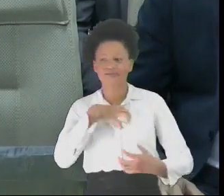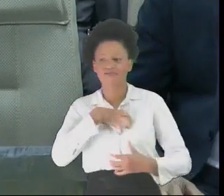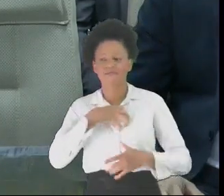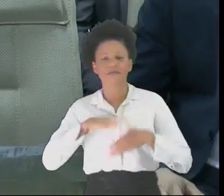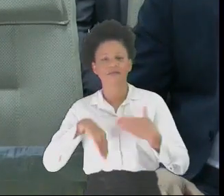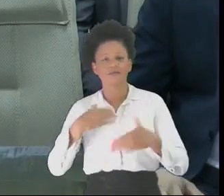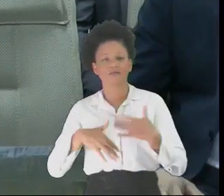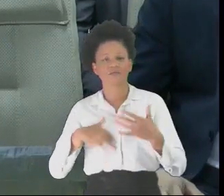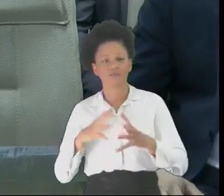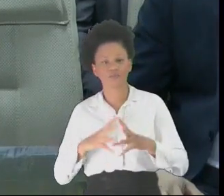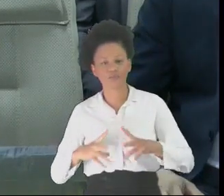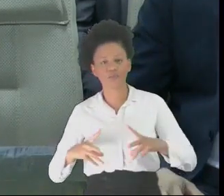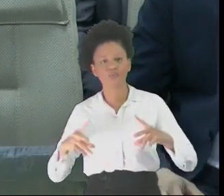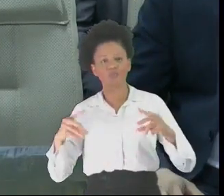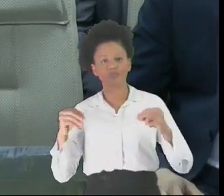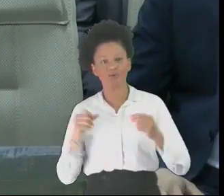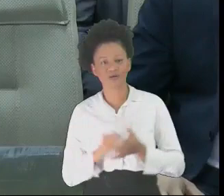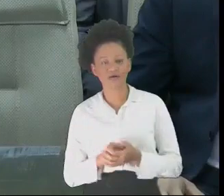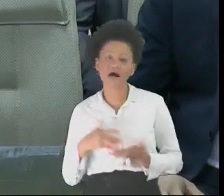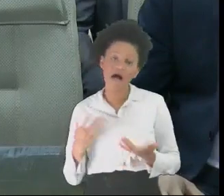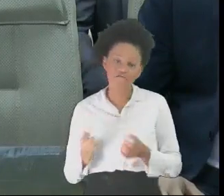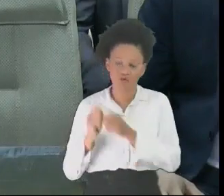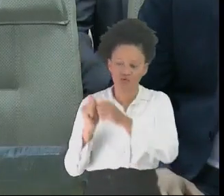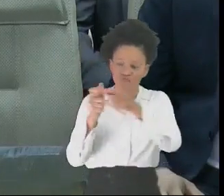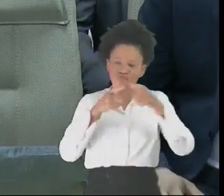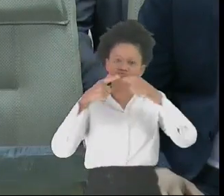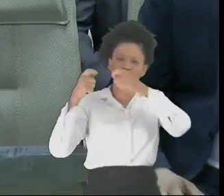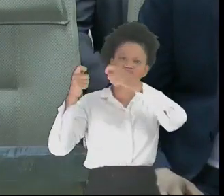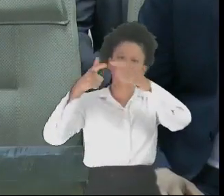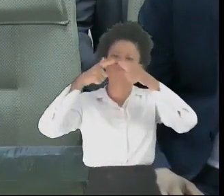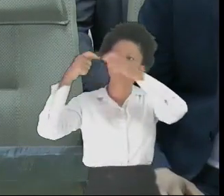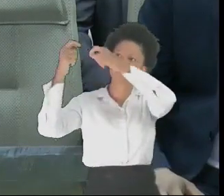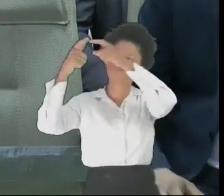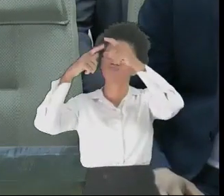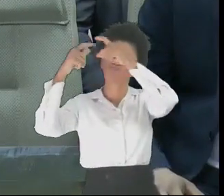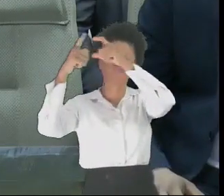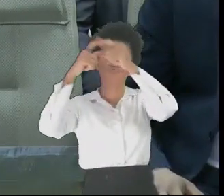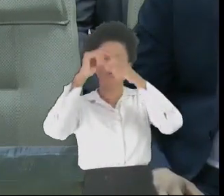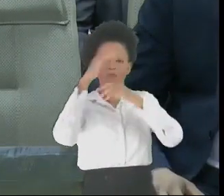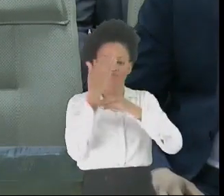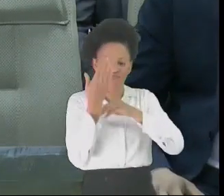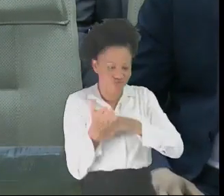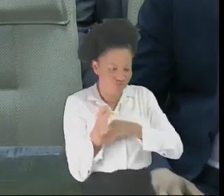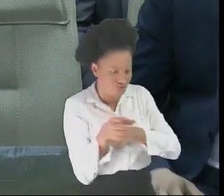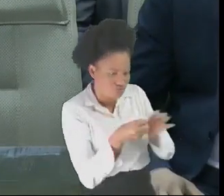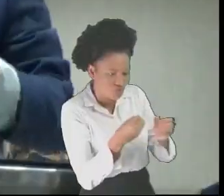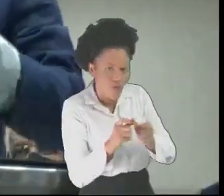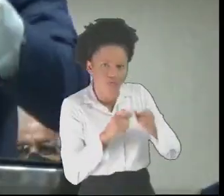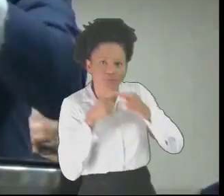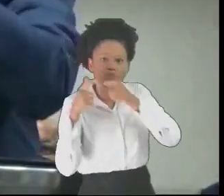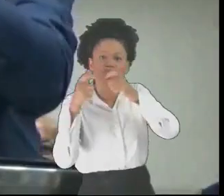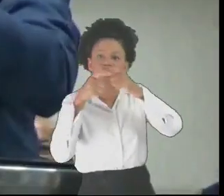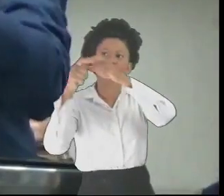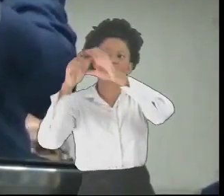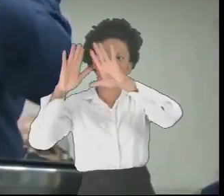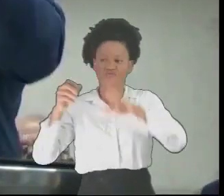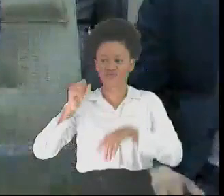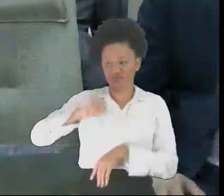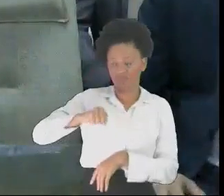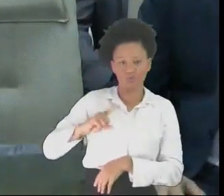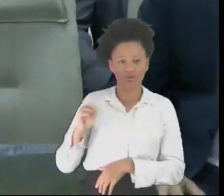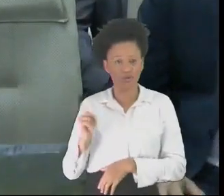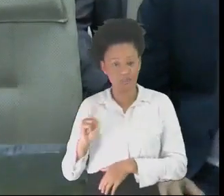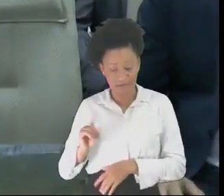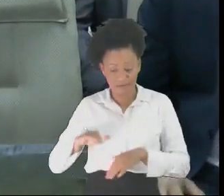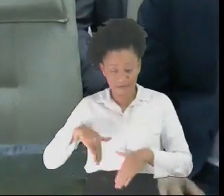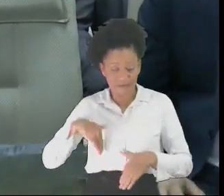né? Disco voador. Alguém pode dizer até que foi um disco voador que carregou. Uns e outros não. Né? Depois que ele